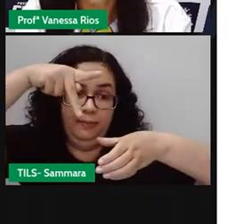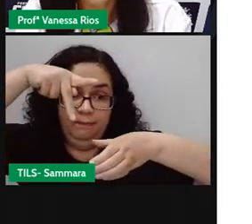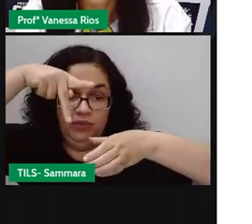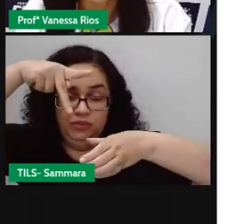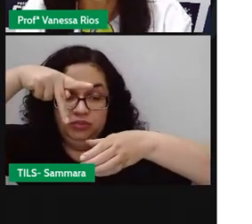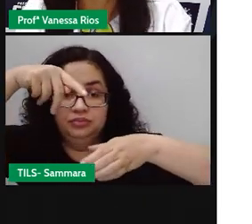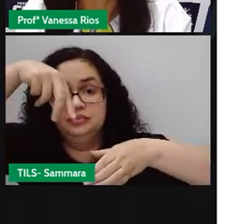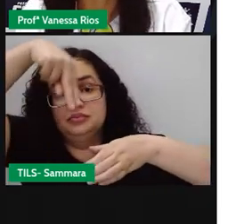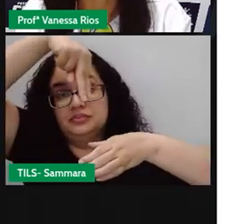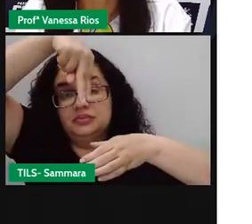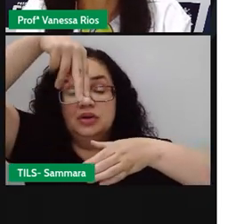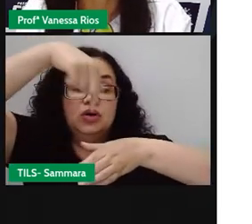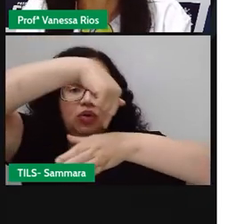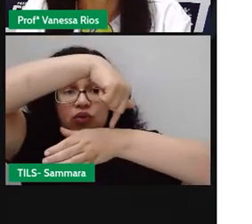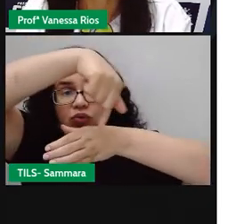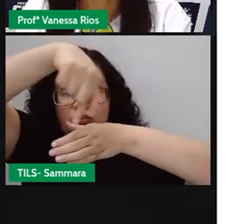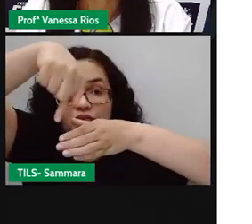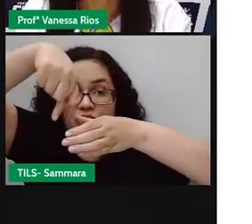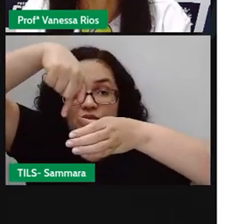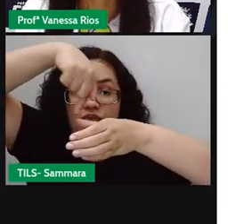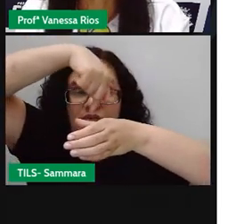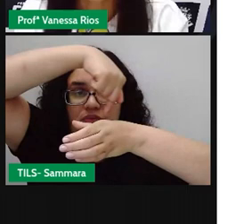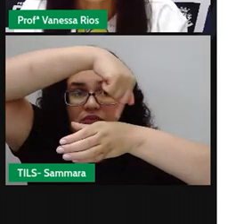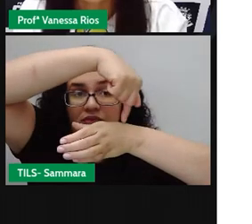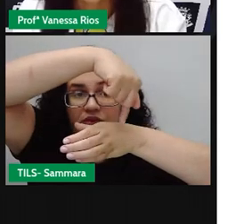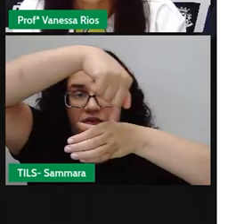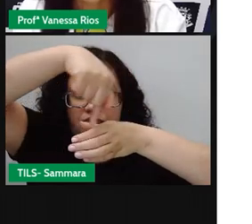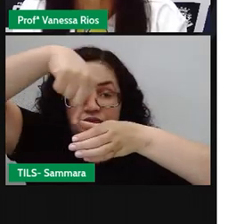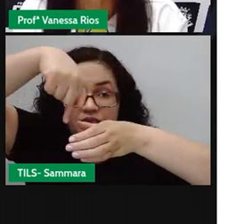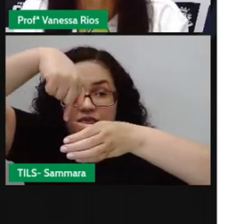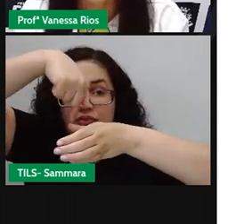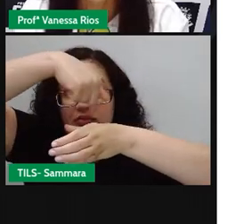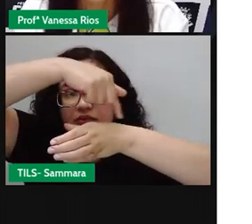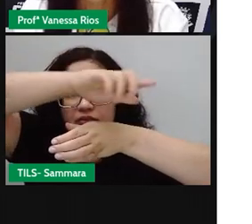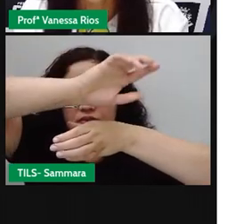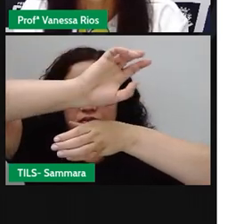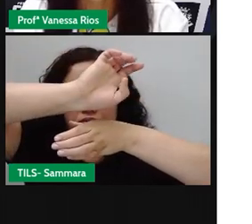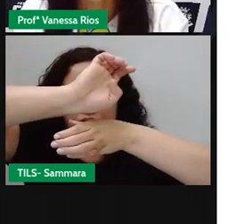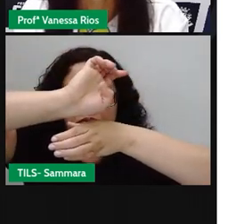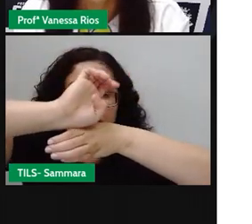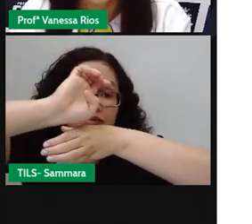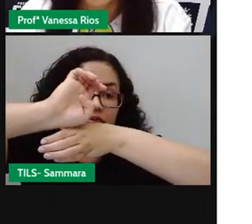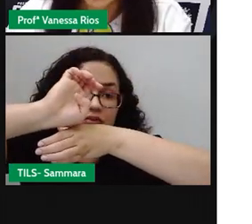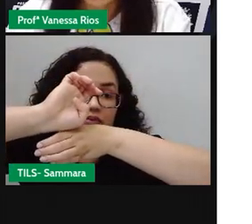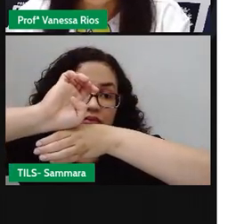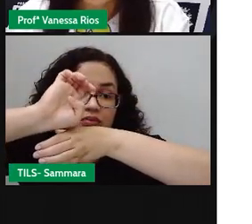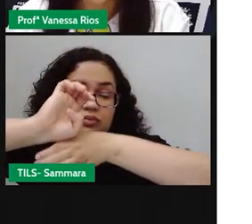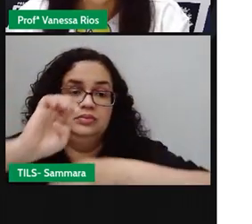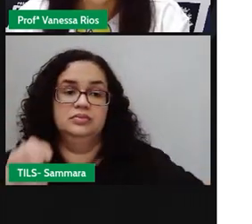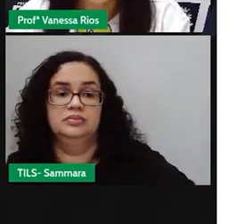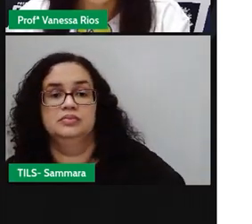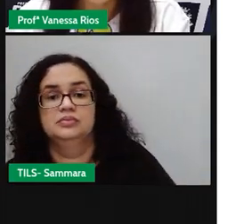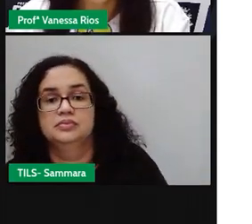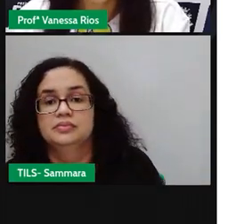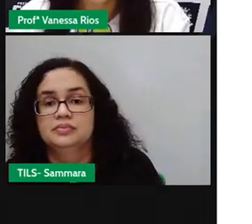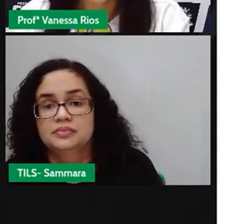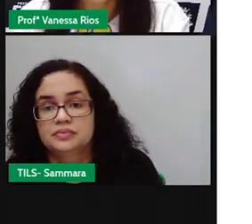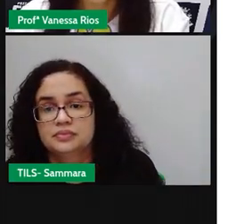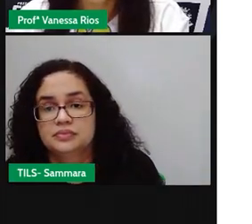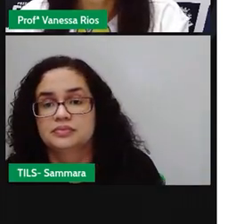e os nêutrons, e ao redor do centro, circulando aí em órbitas, os